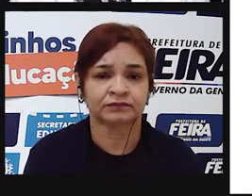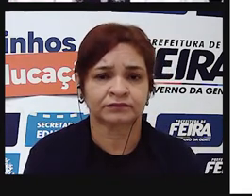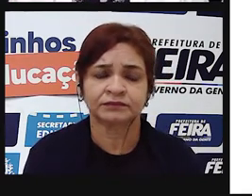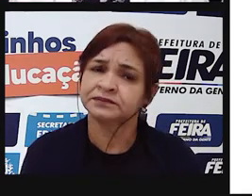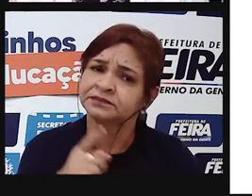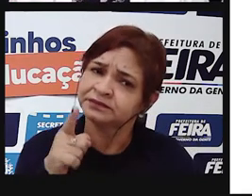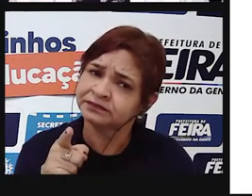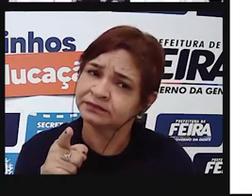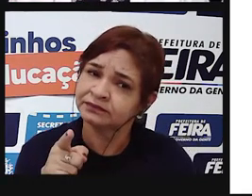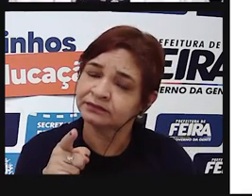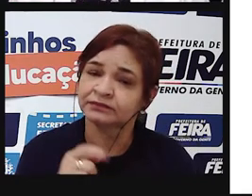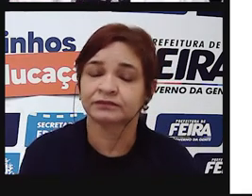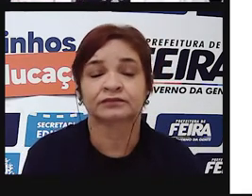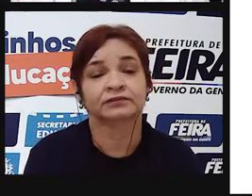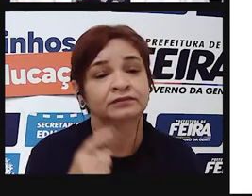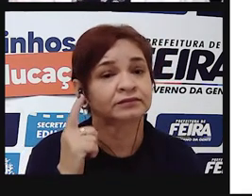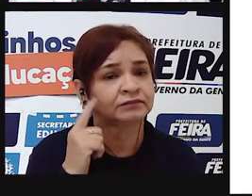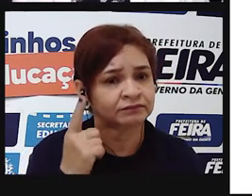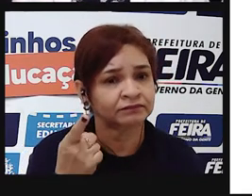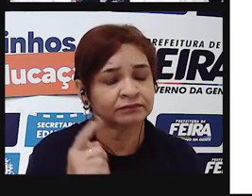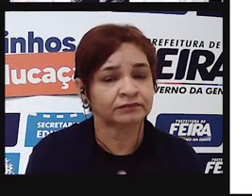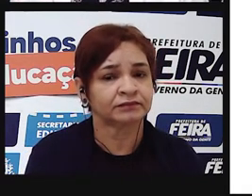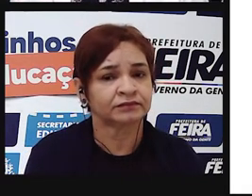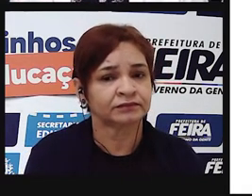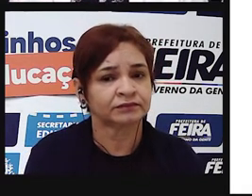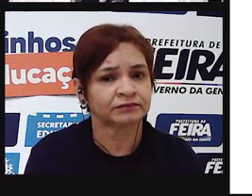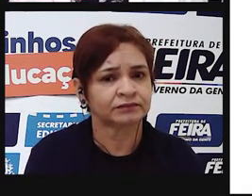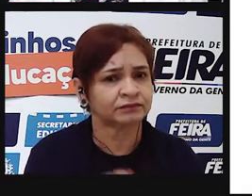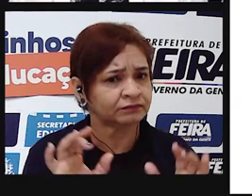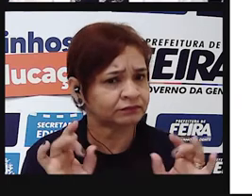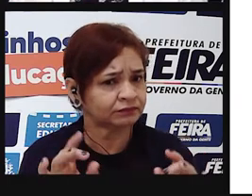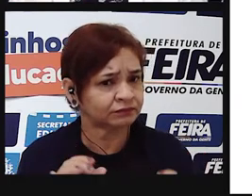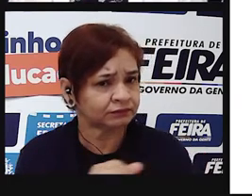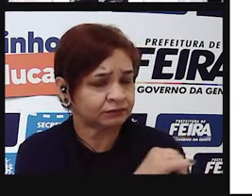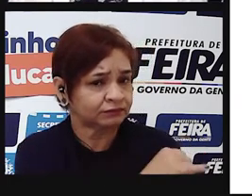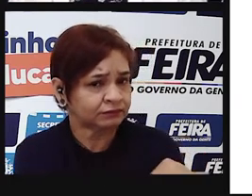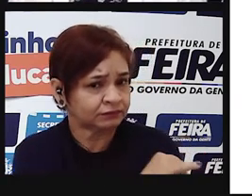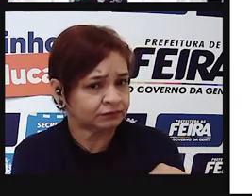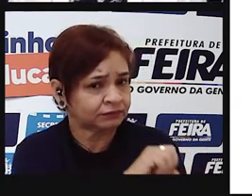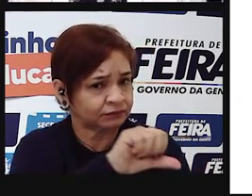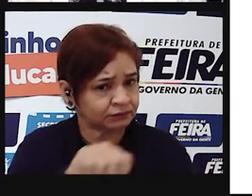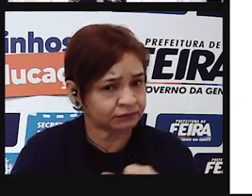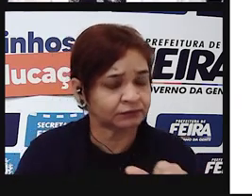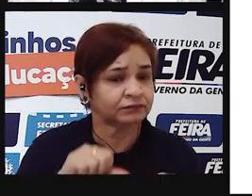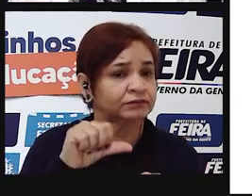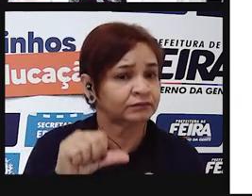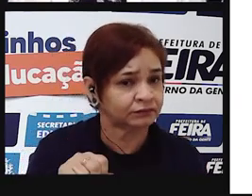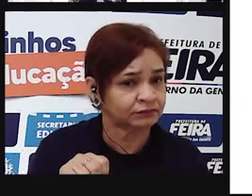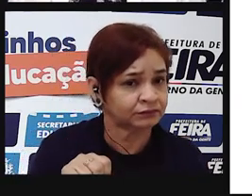Você sabia que não foi apenas no Rio de Janeiro que houve essas reformas urbanas no século